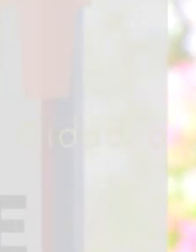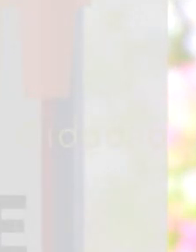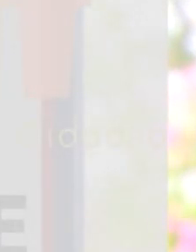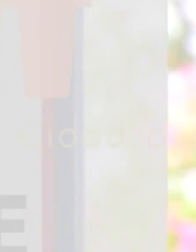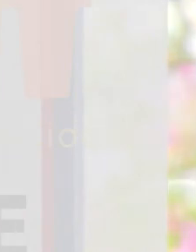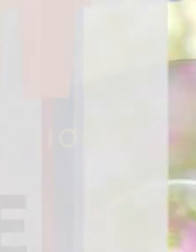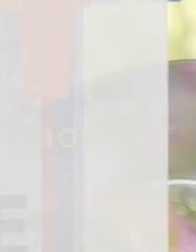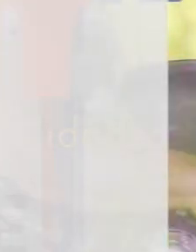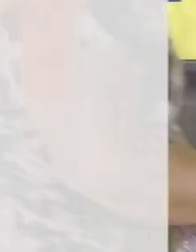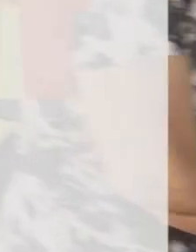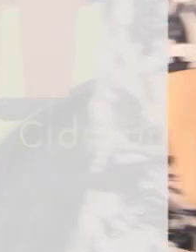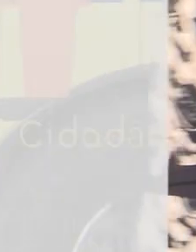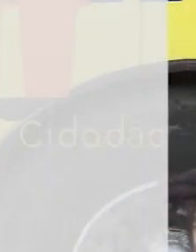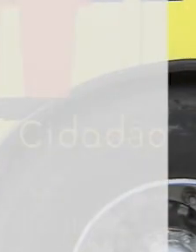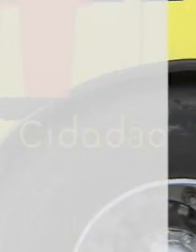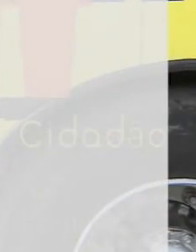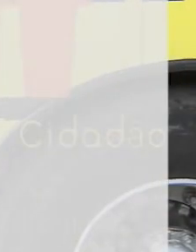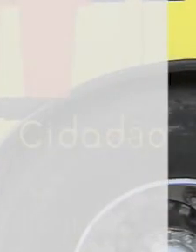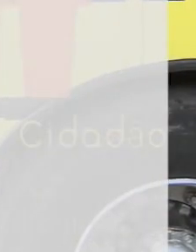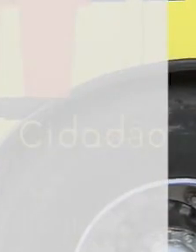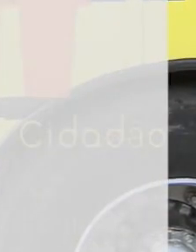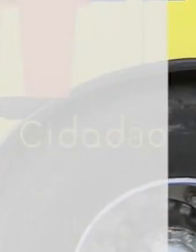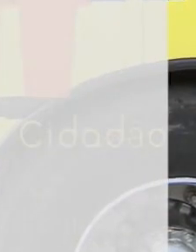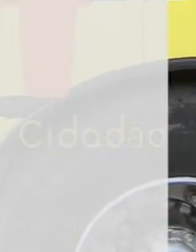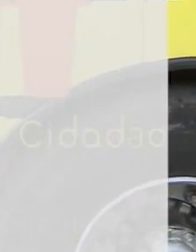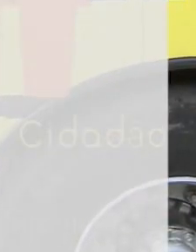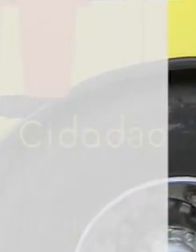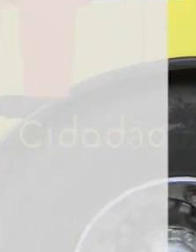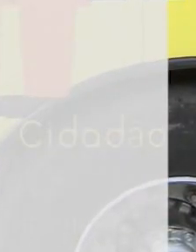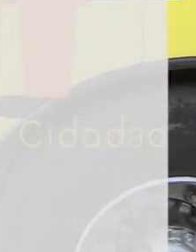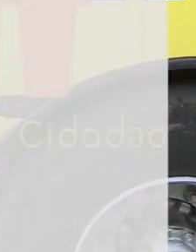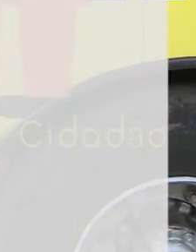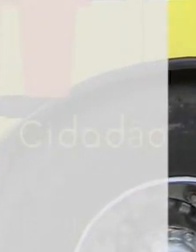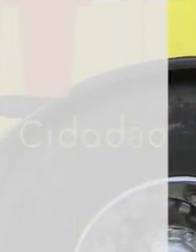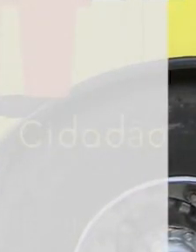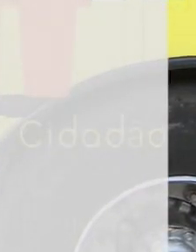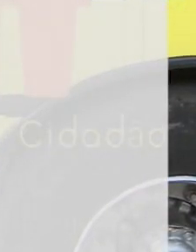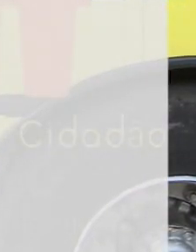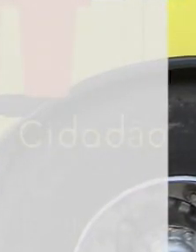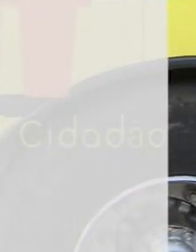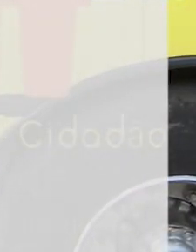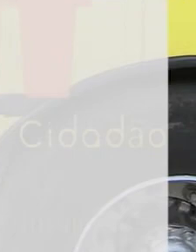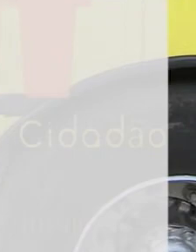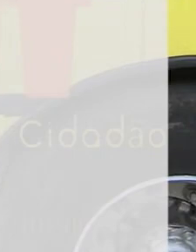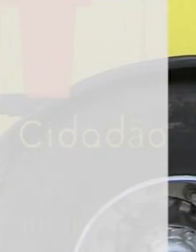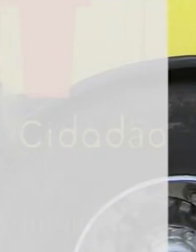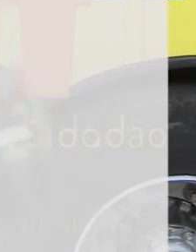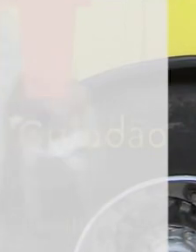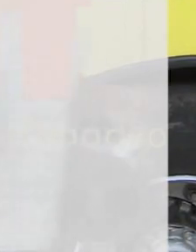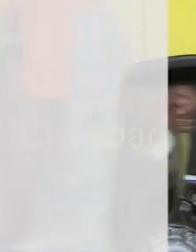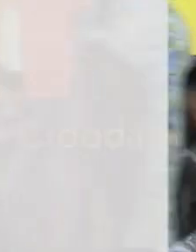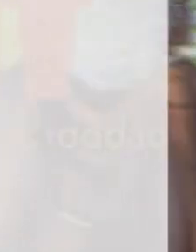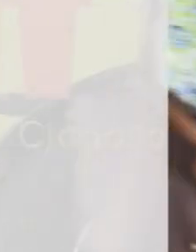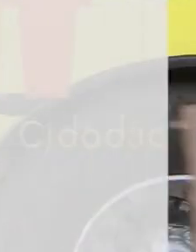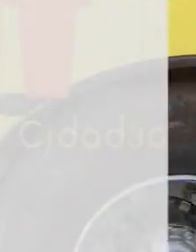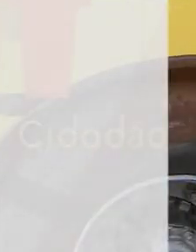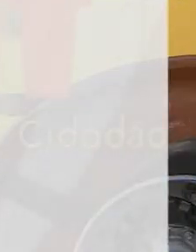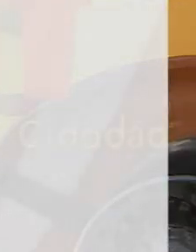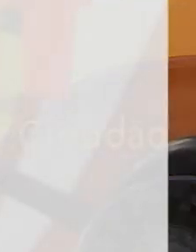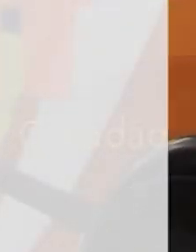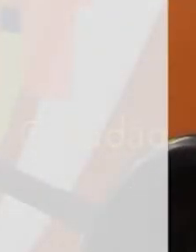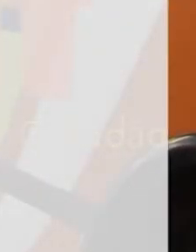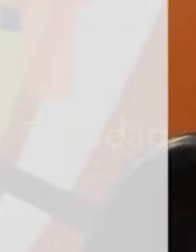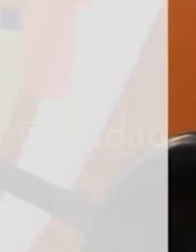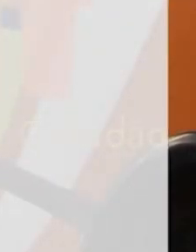7.674, de 2014, autoriza esses veículos a pararem nos locais que você, idoso, indicar, desde que